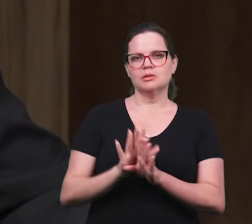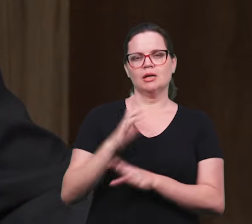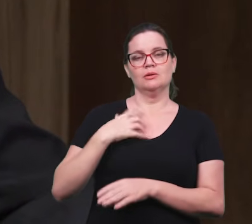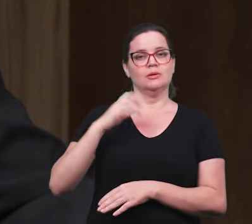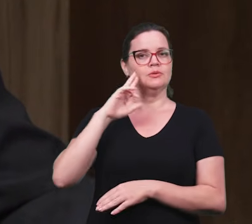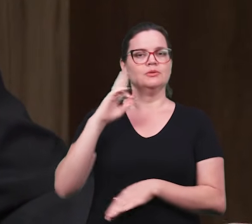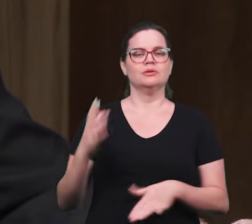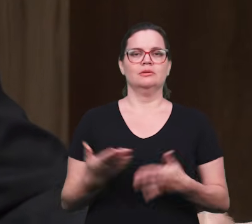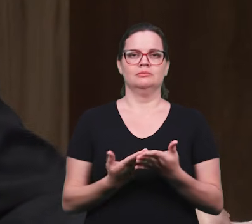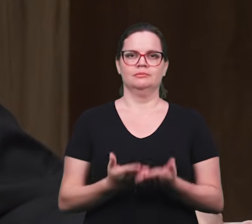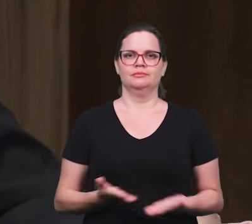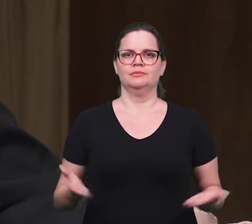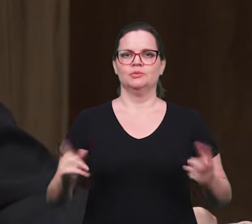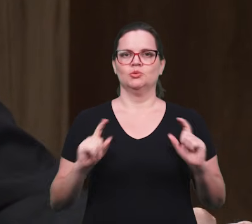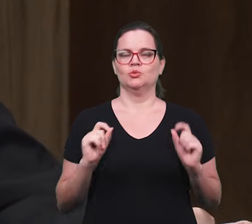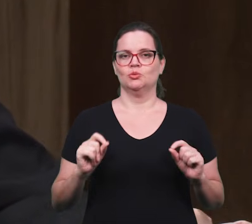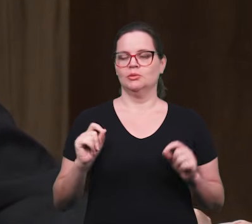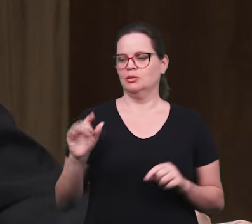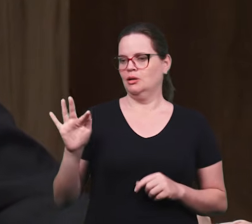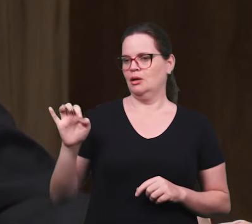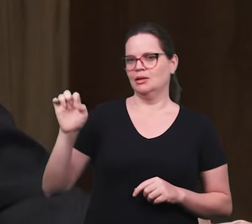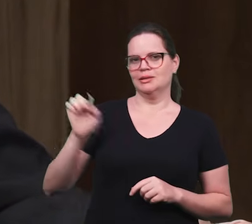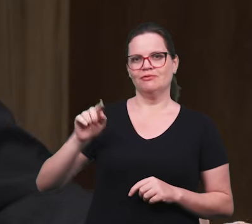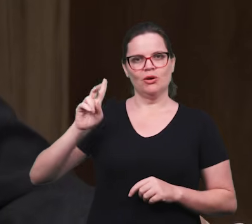Senhor é para que essa fé